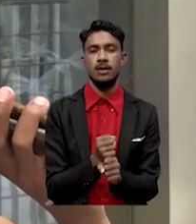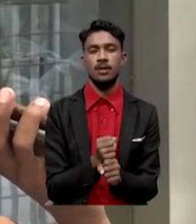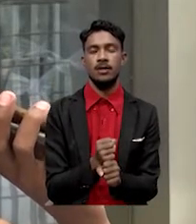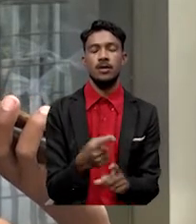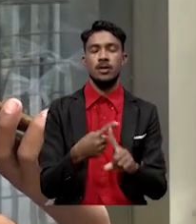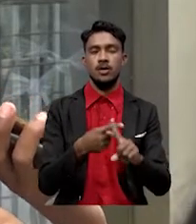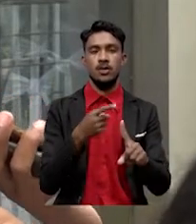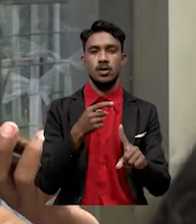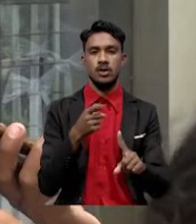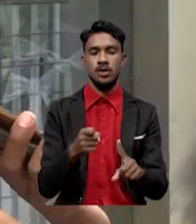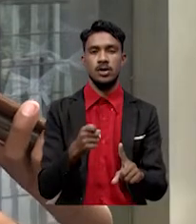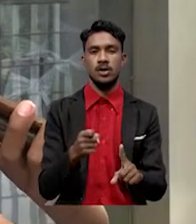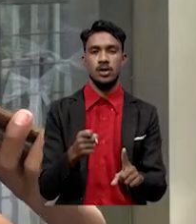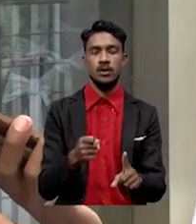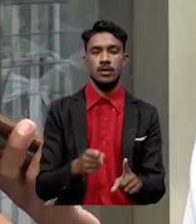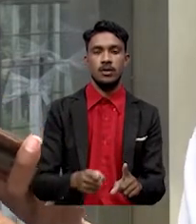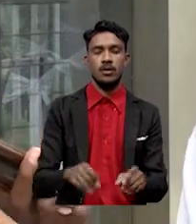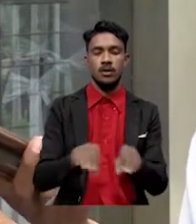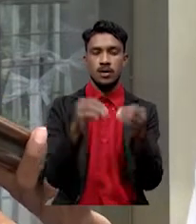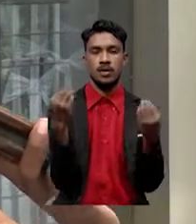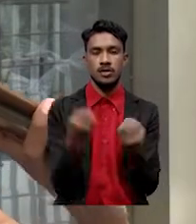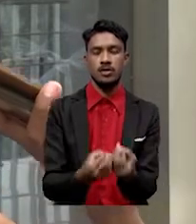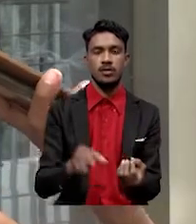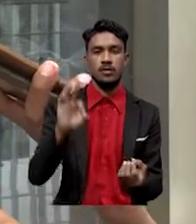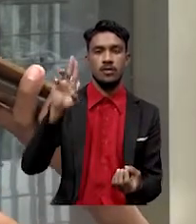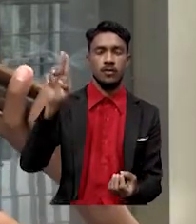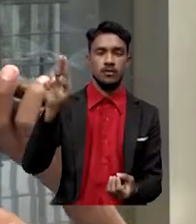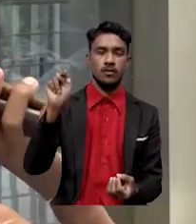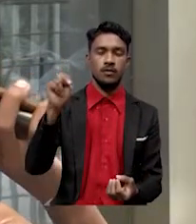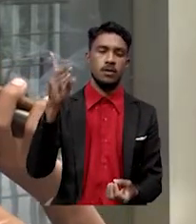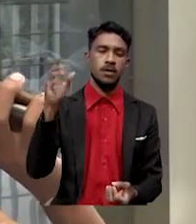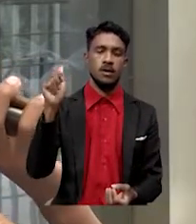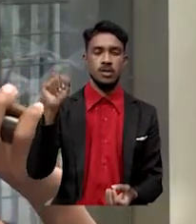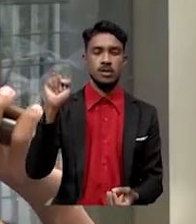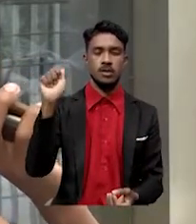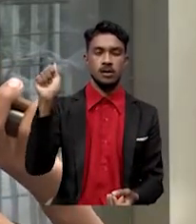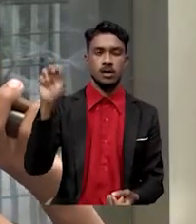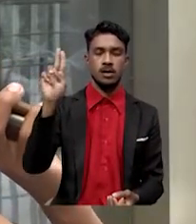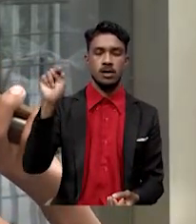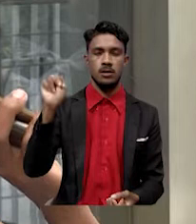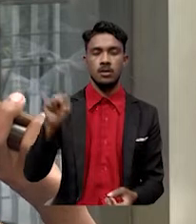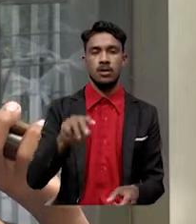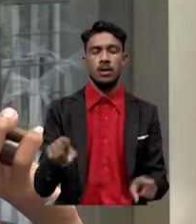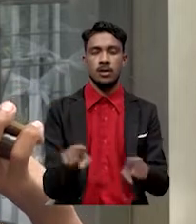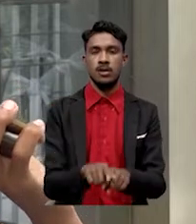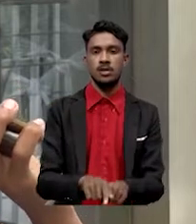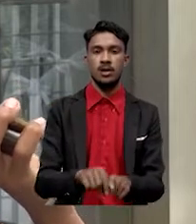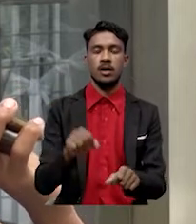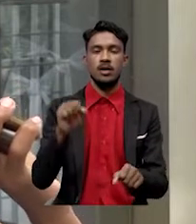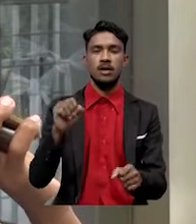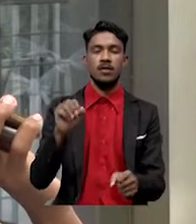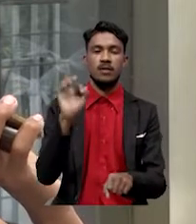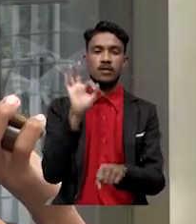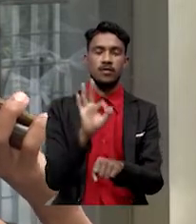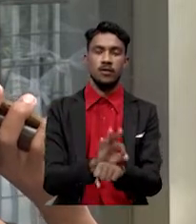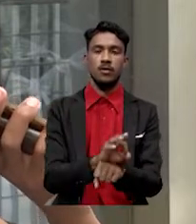Husi Fundação Mahen. Ita haru kona karta ba ya Fontil. Anesa organ nebe as ba ya